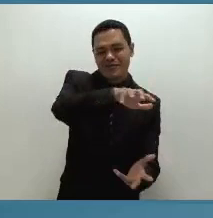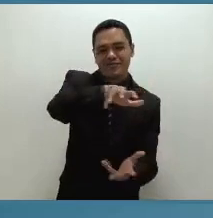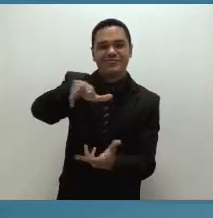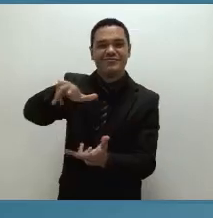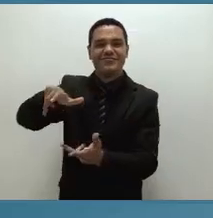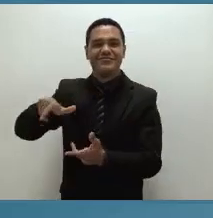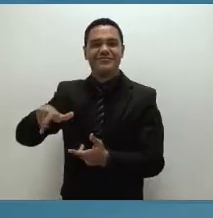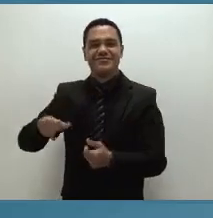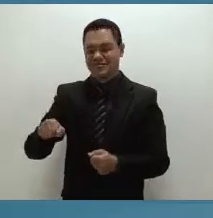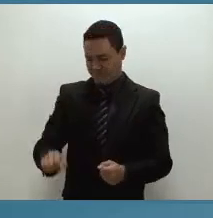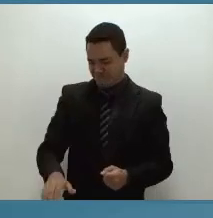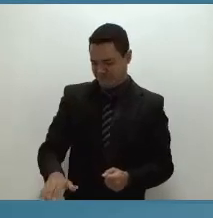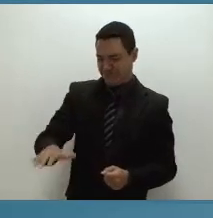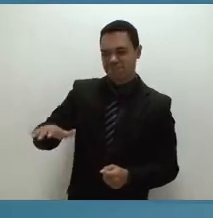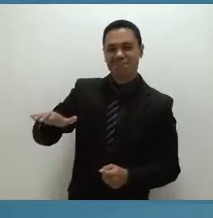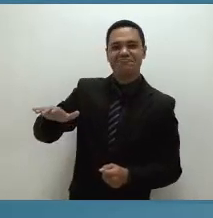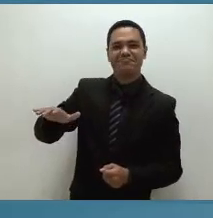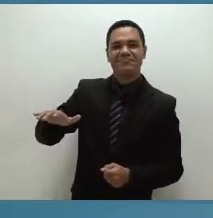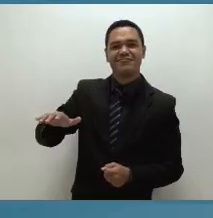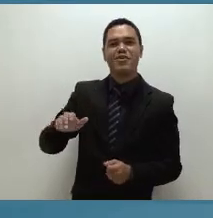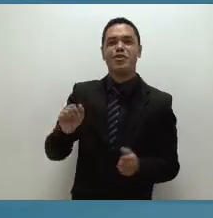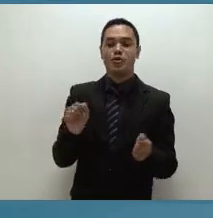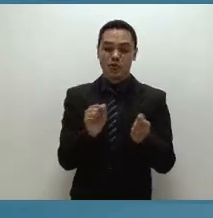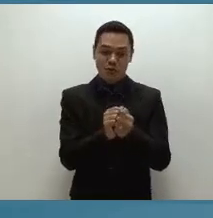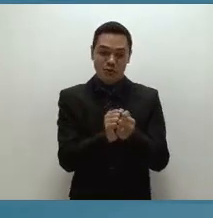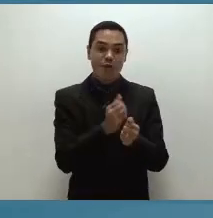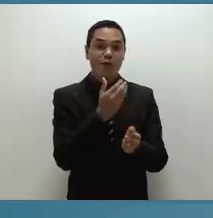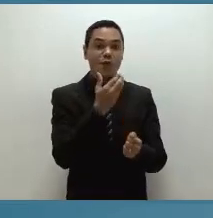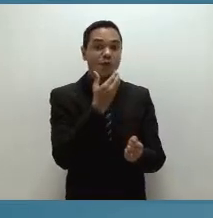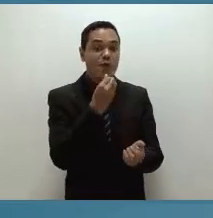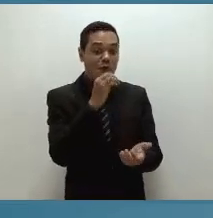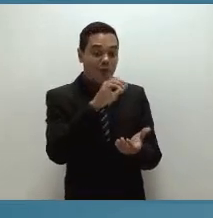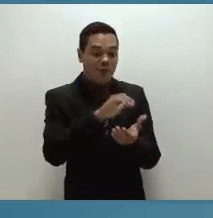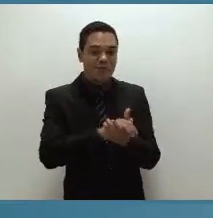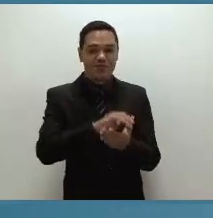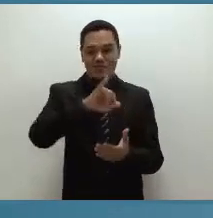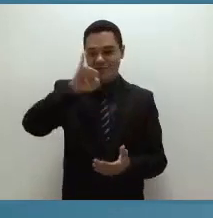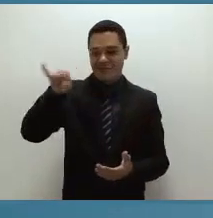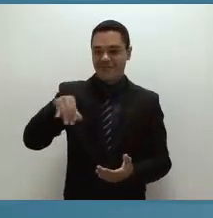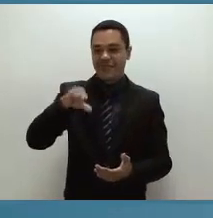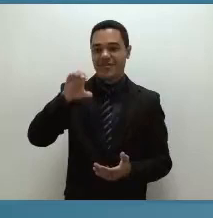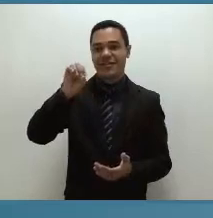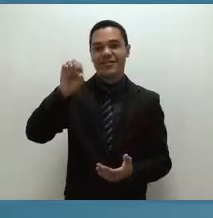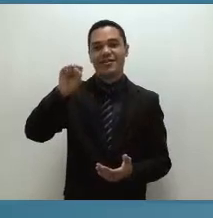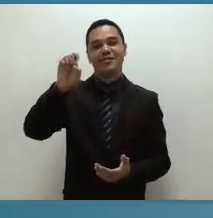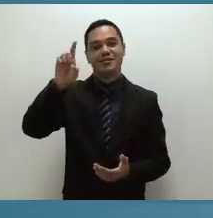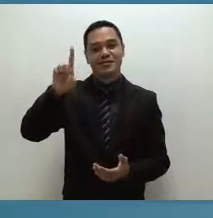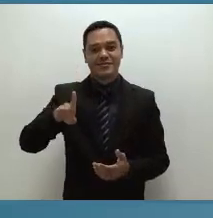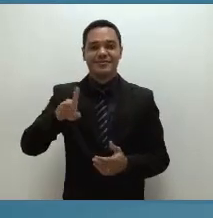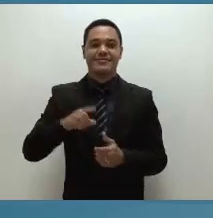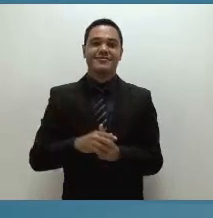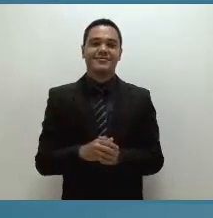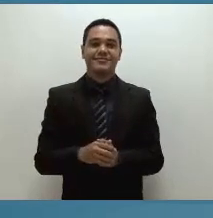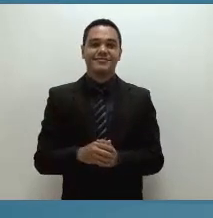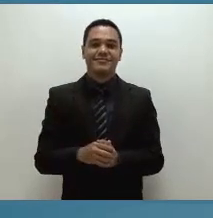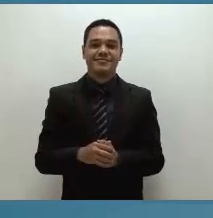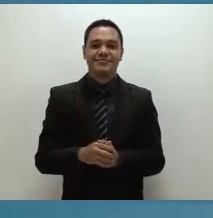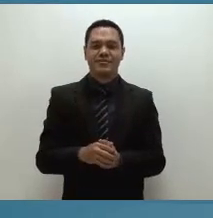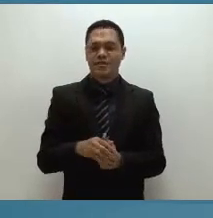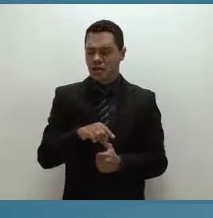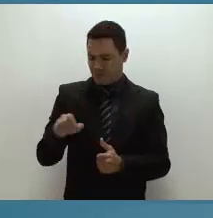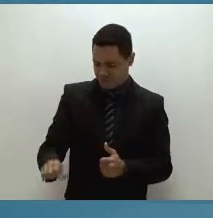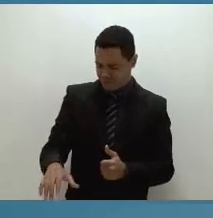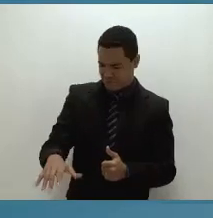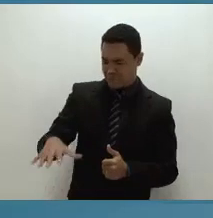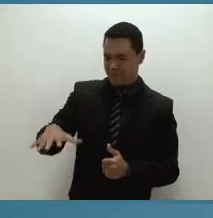lado do esposo José. Porém, precedeu os sinais da importância que teria o ministério do Filho